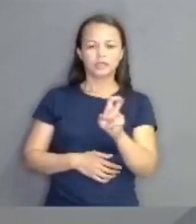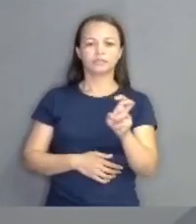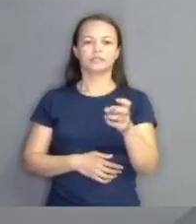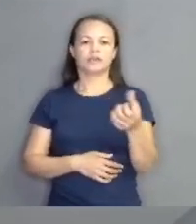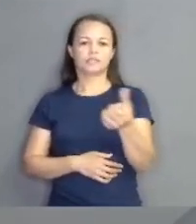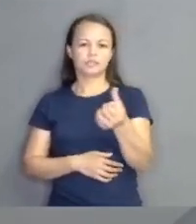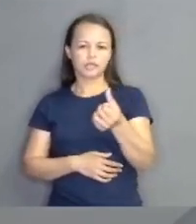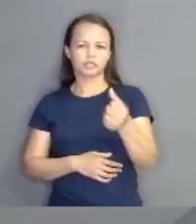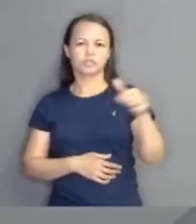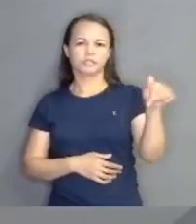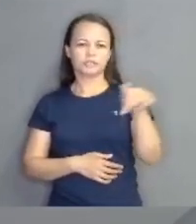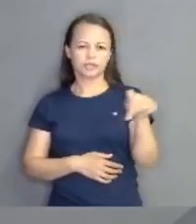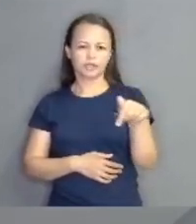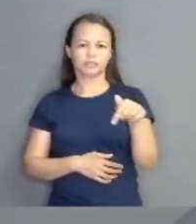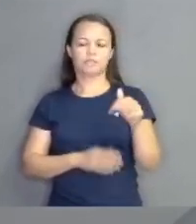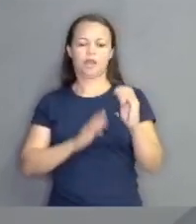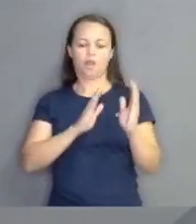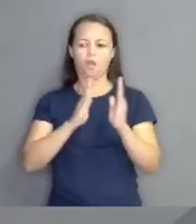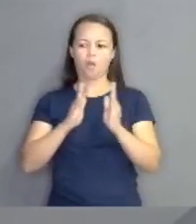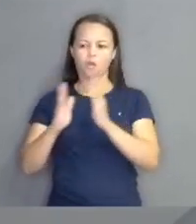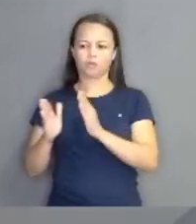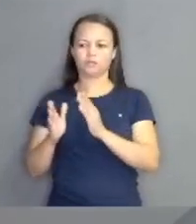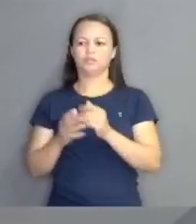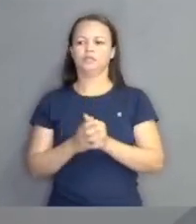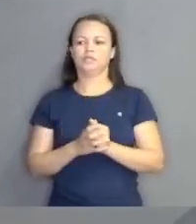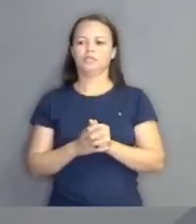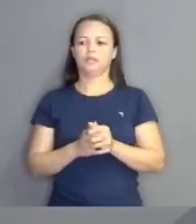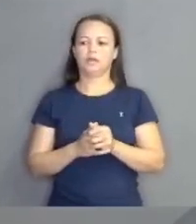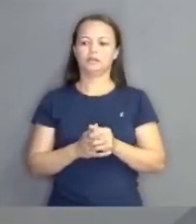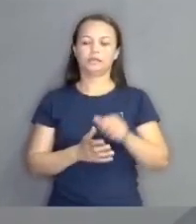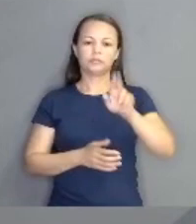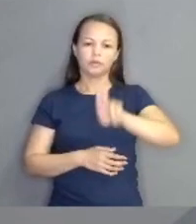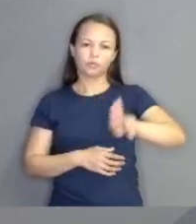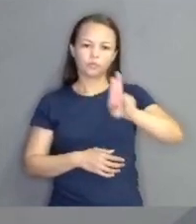classe, nós temos unidade de milhar,